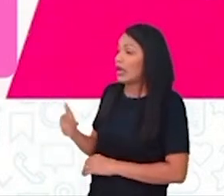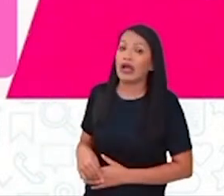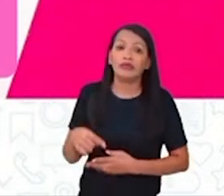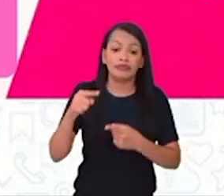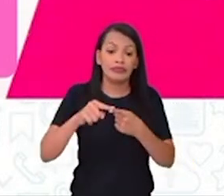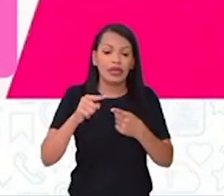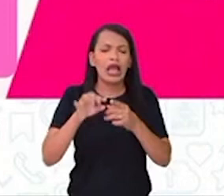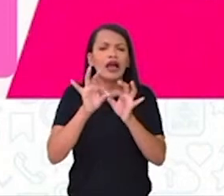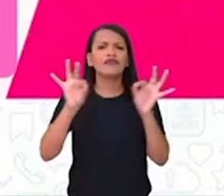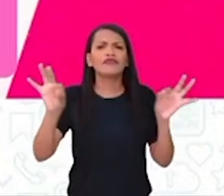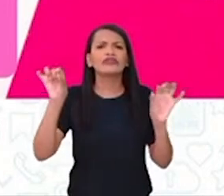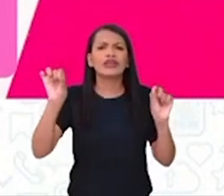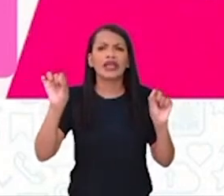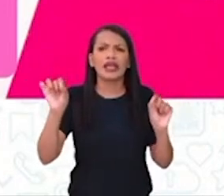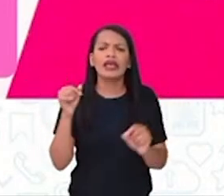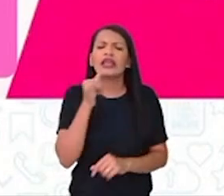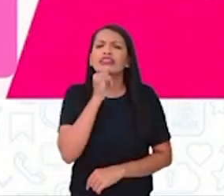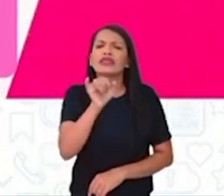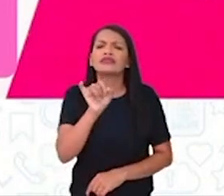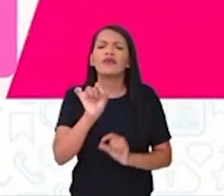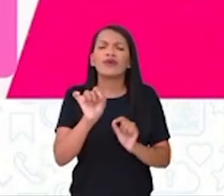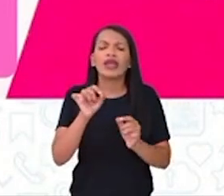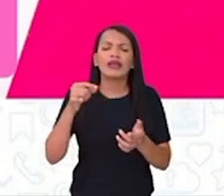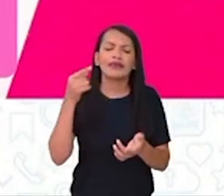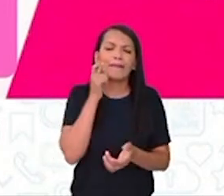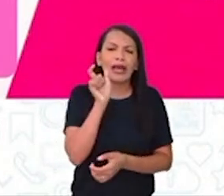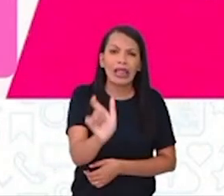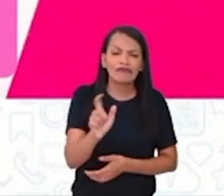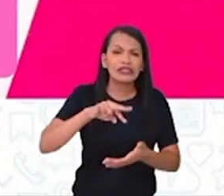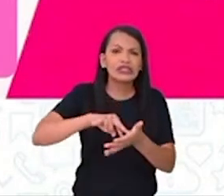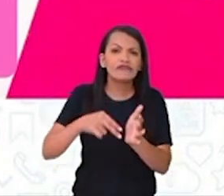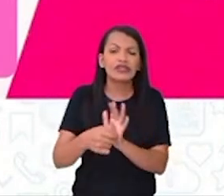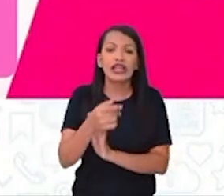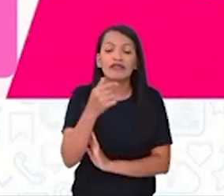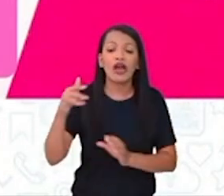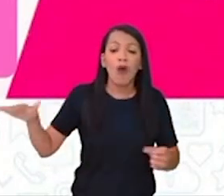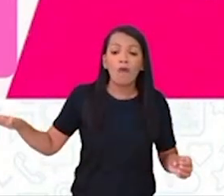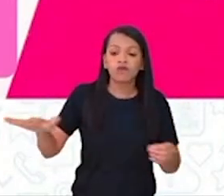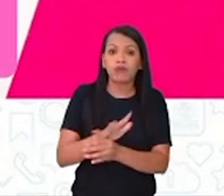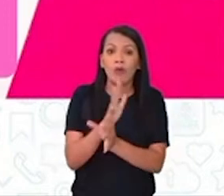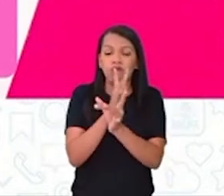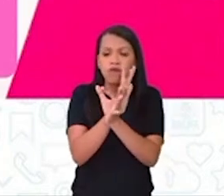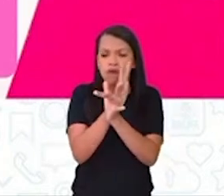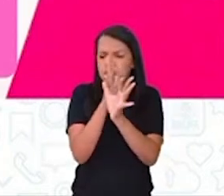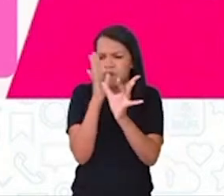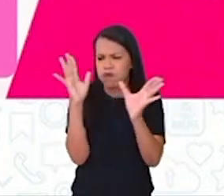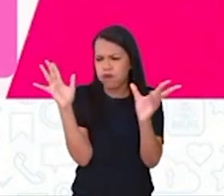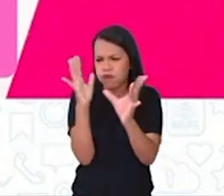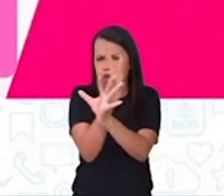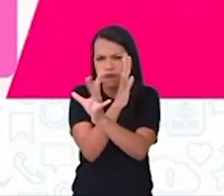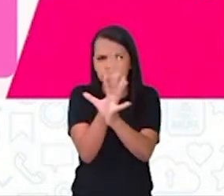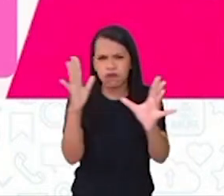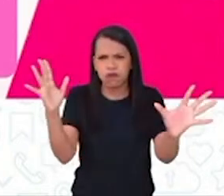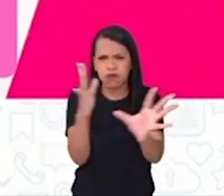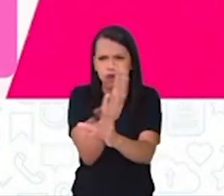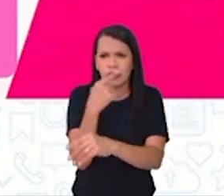cheia. Quando eu digo que, quando eu falo do formigamento nas mãos, é a sensação de dormência, né? Porque parecem muitas